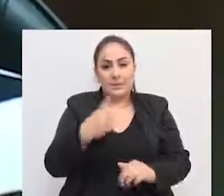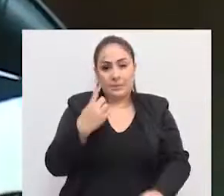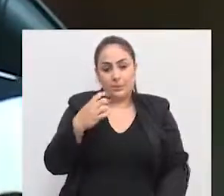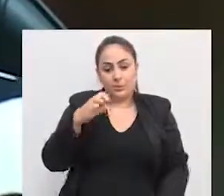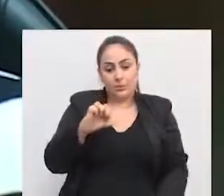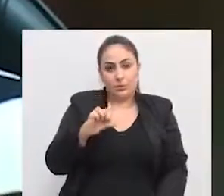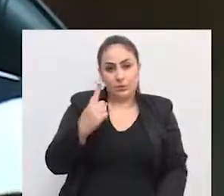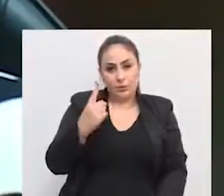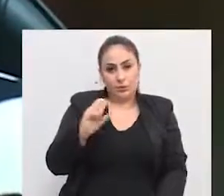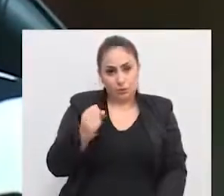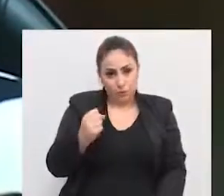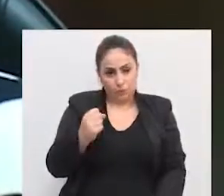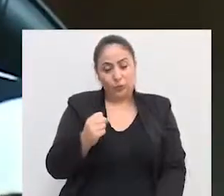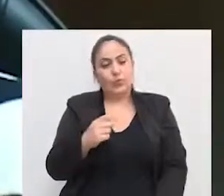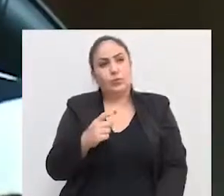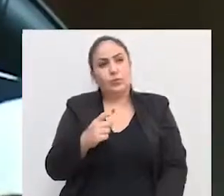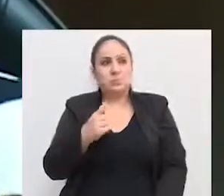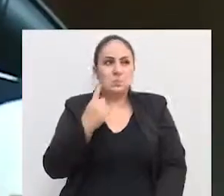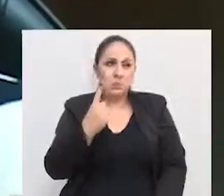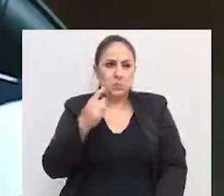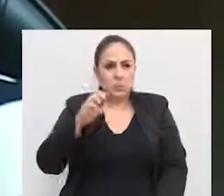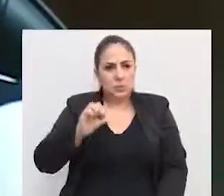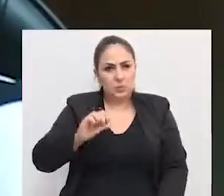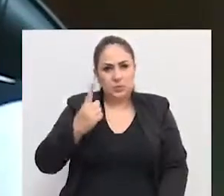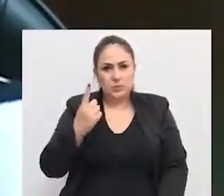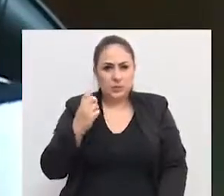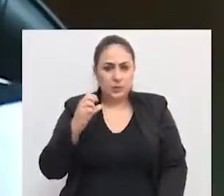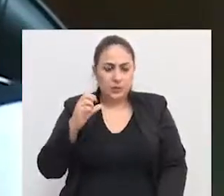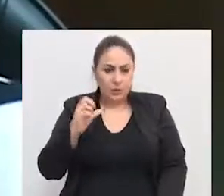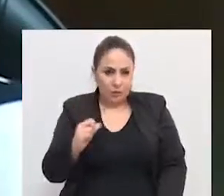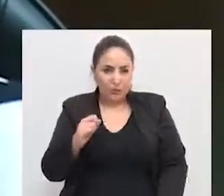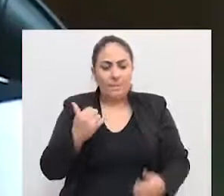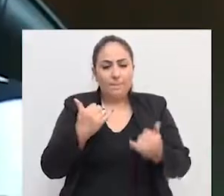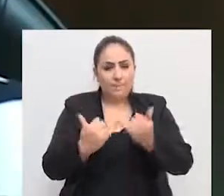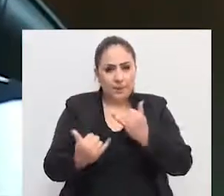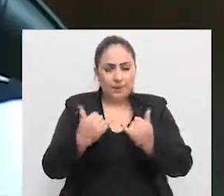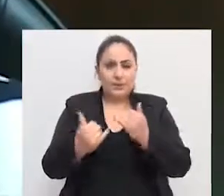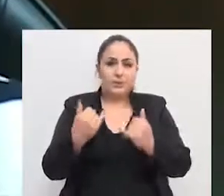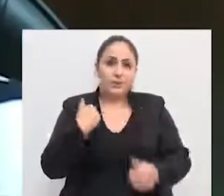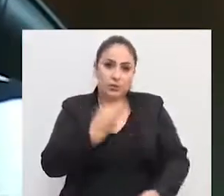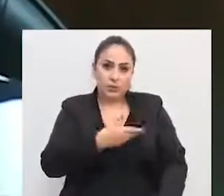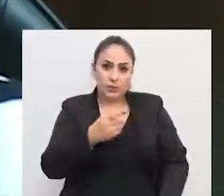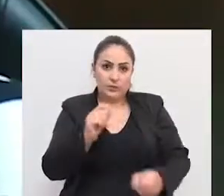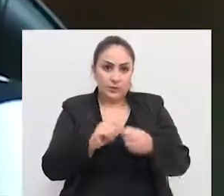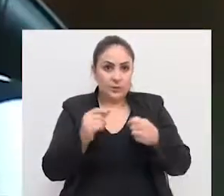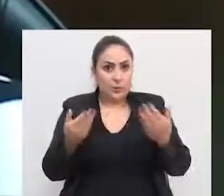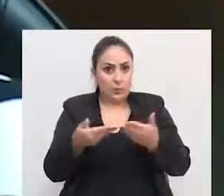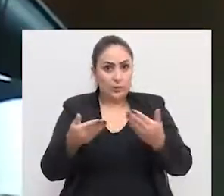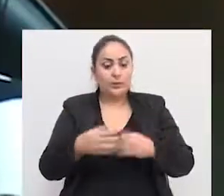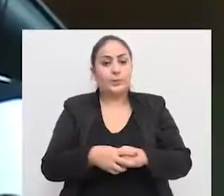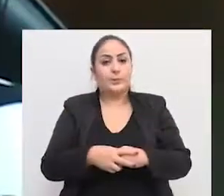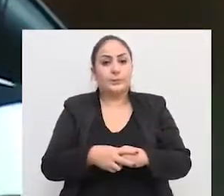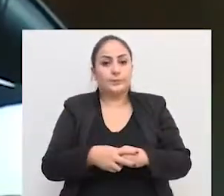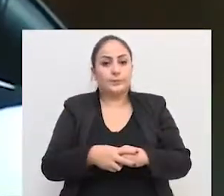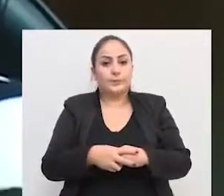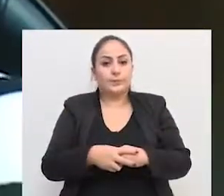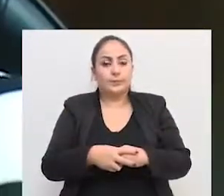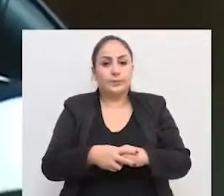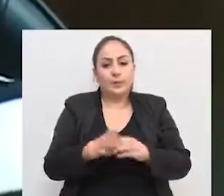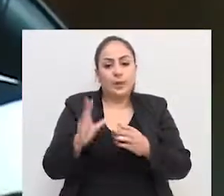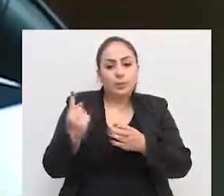em 1918, 1919, causou uma situação muito parecida com o que a gente está vivendo hoje, né?